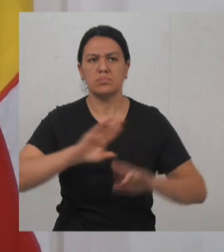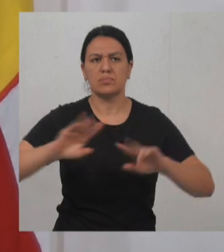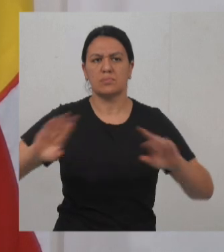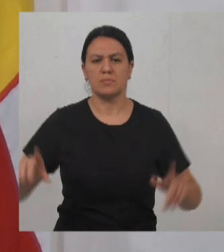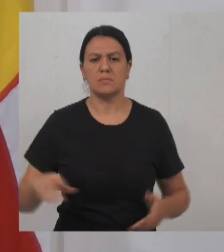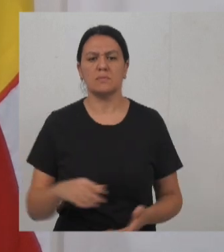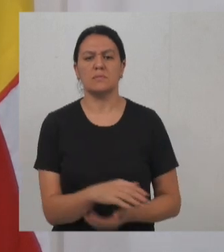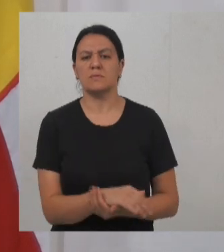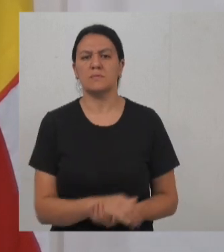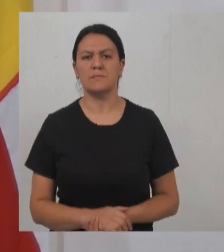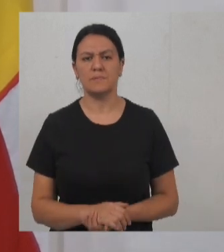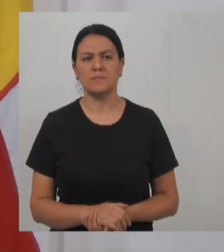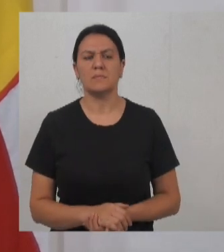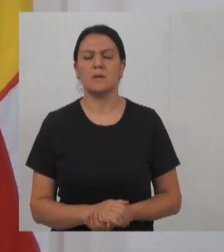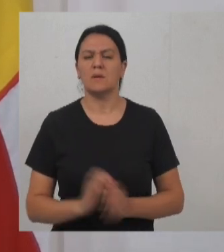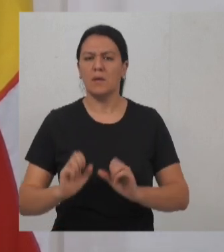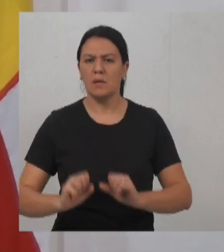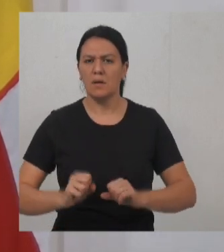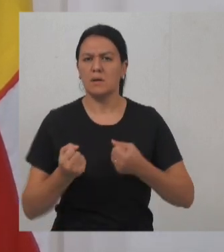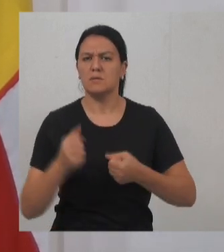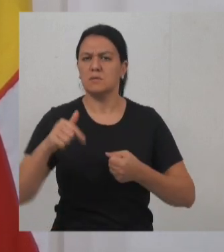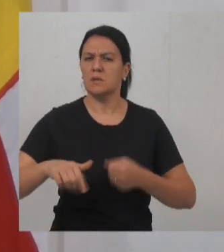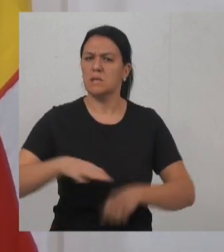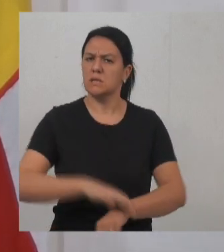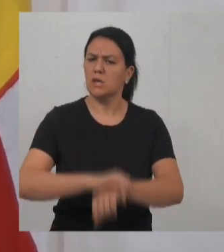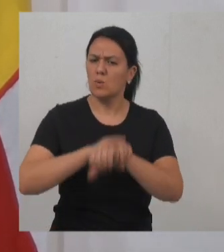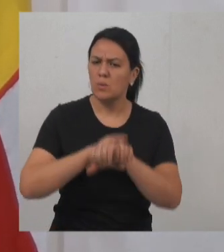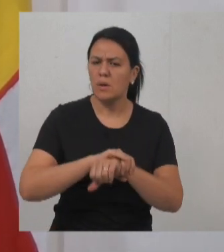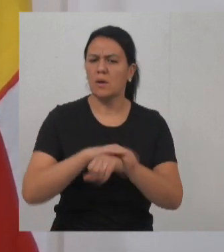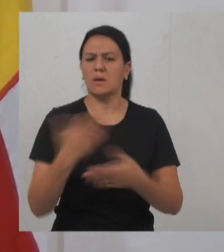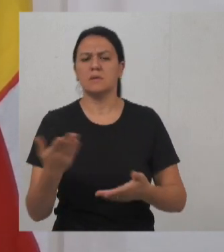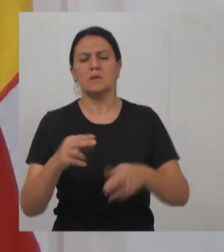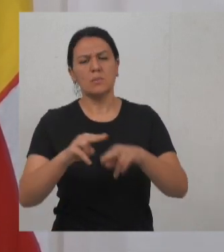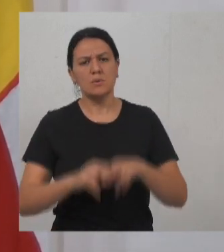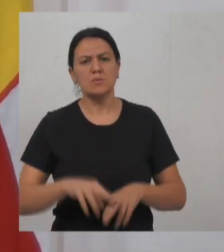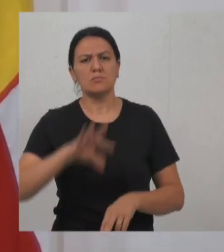reprimindo e prevenindo questões, a Polícia Civil, Polícia Militar,